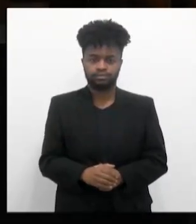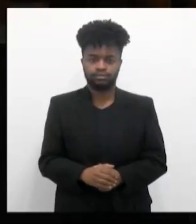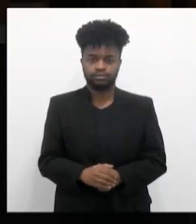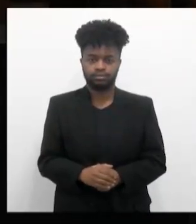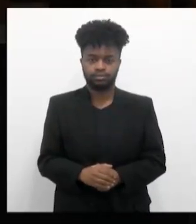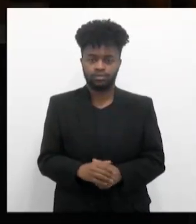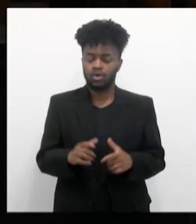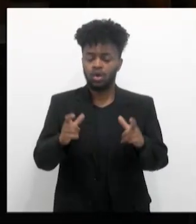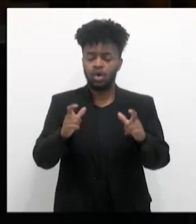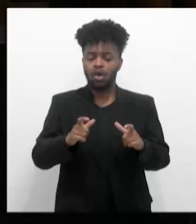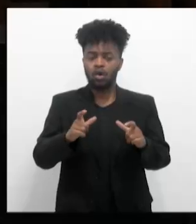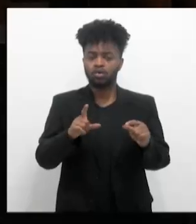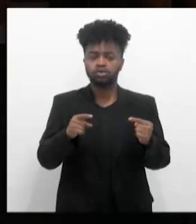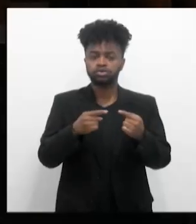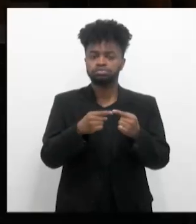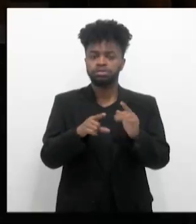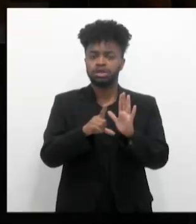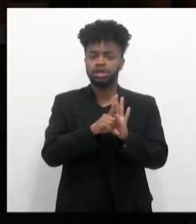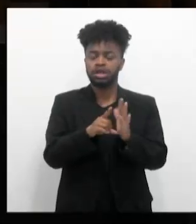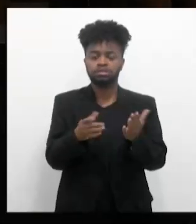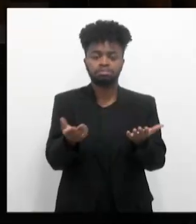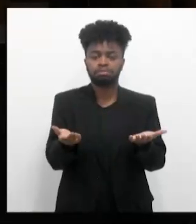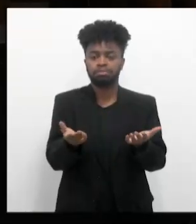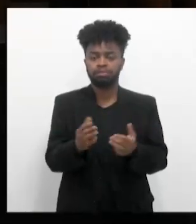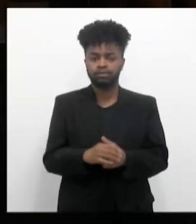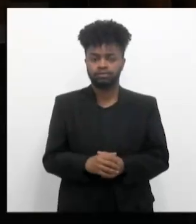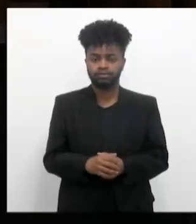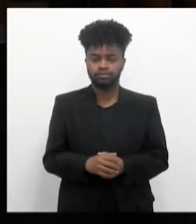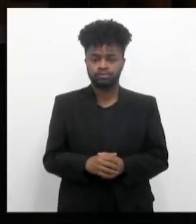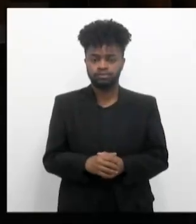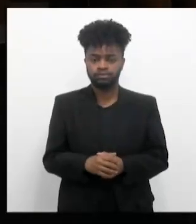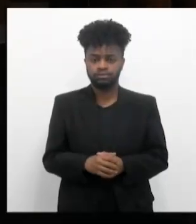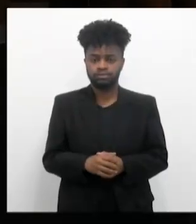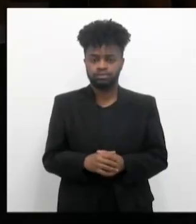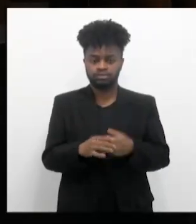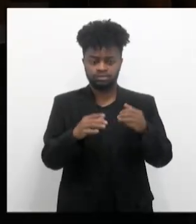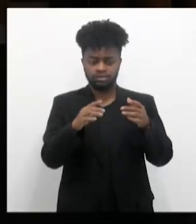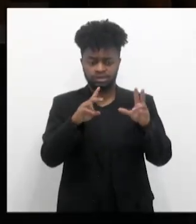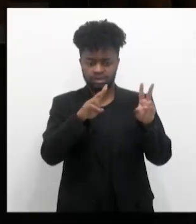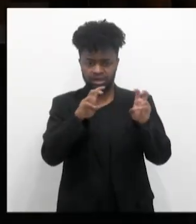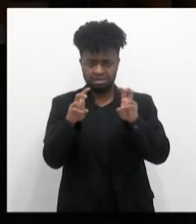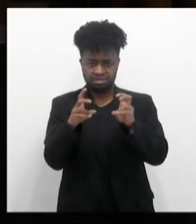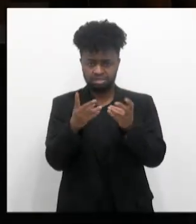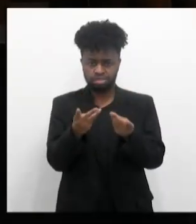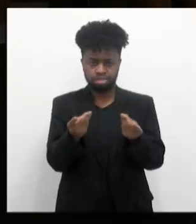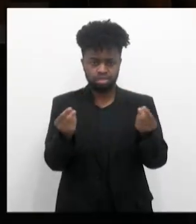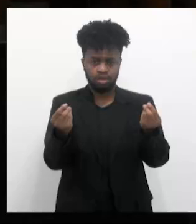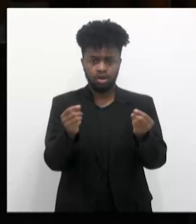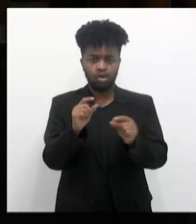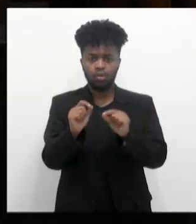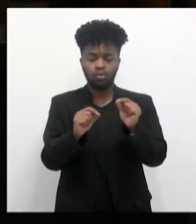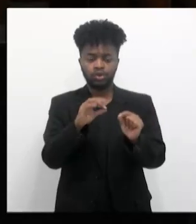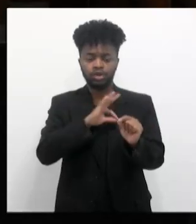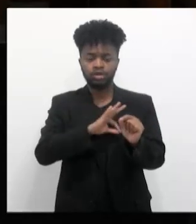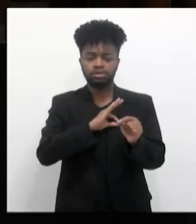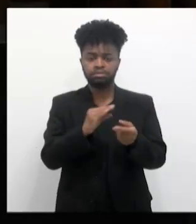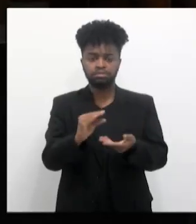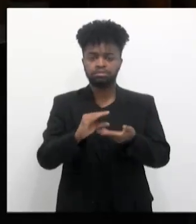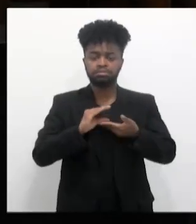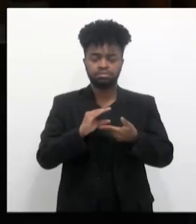Onde está a legalidade disso? Tudo isso está virando pó. Qual vai ser a